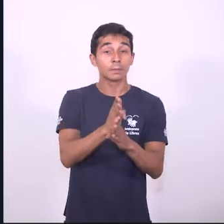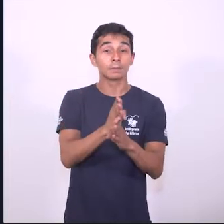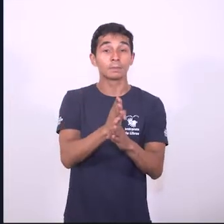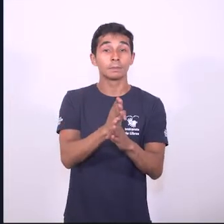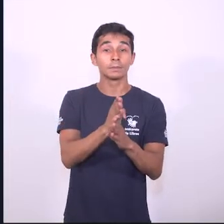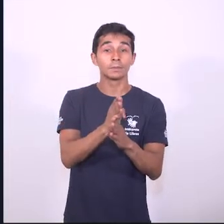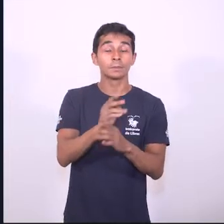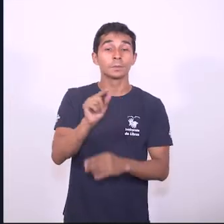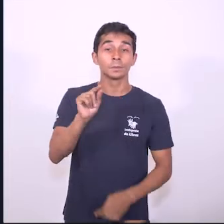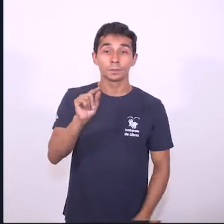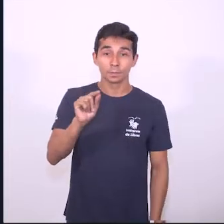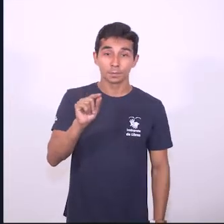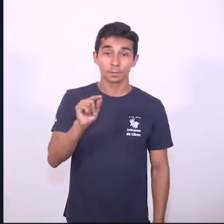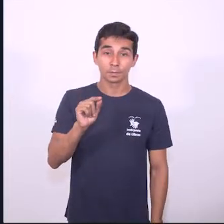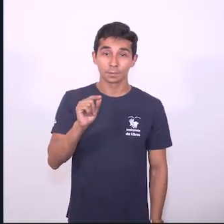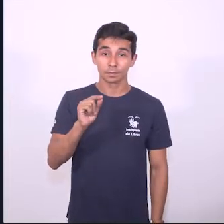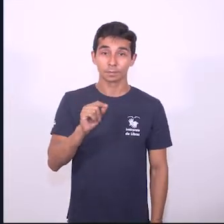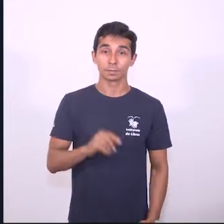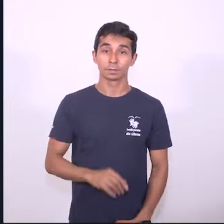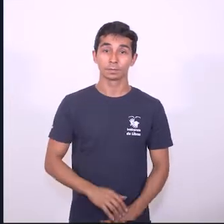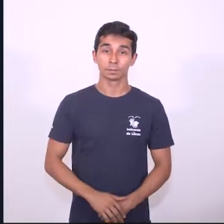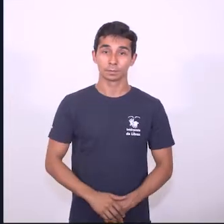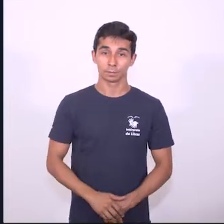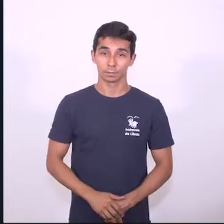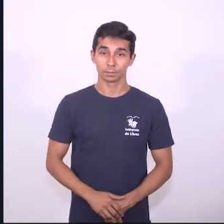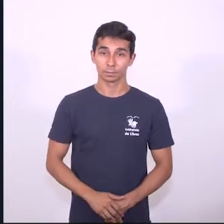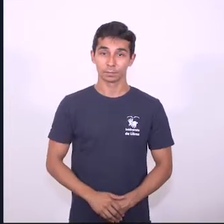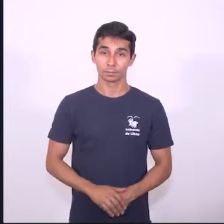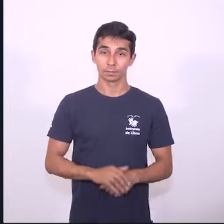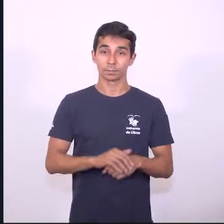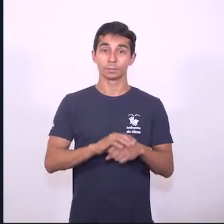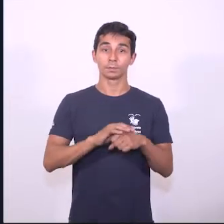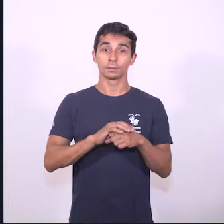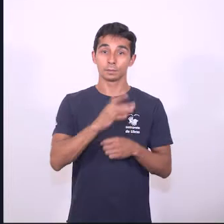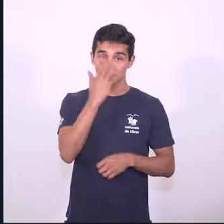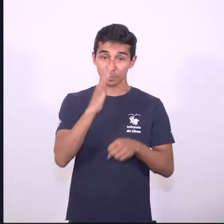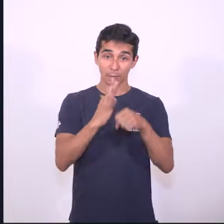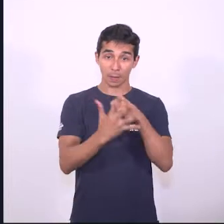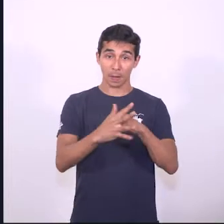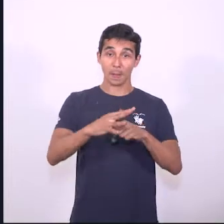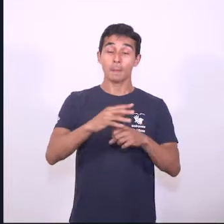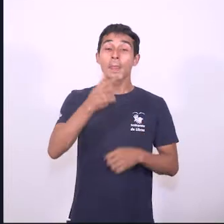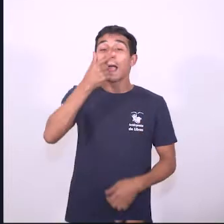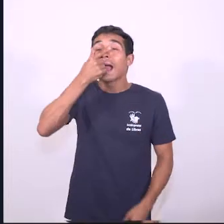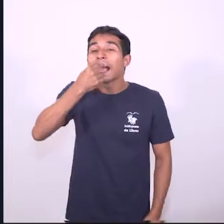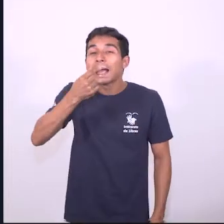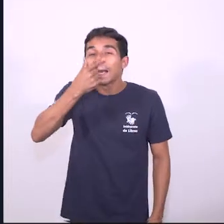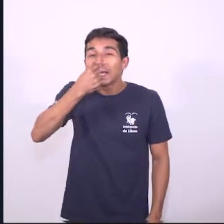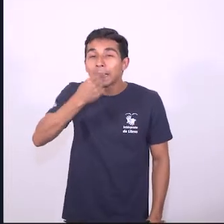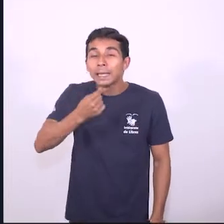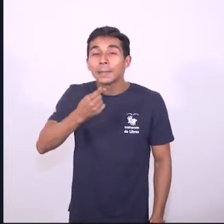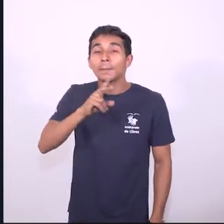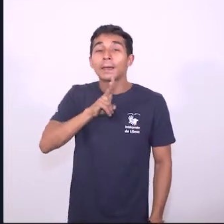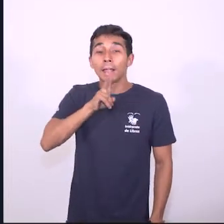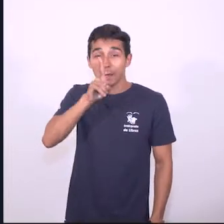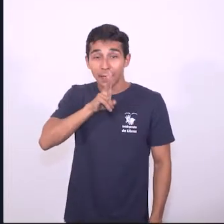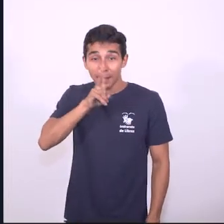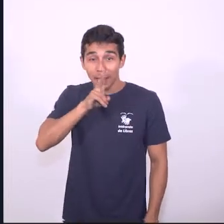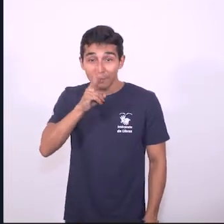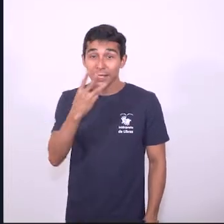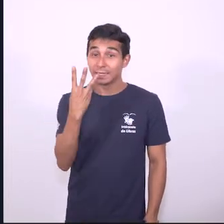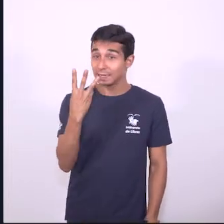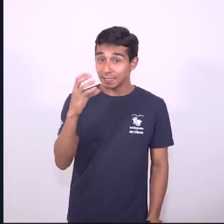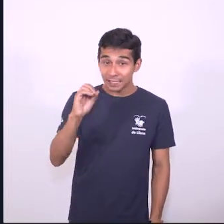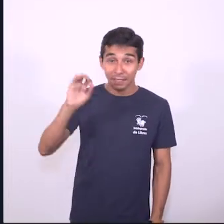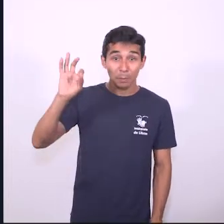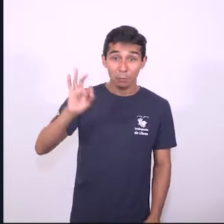estudo, 30% dos casos suspeitos de síndrome gripal entram na rede municipal pela urgência